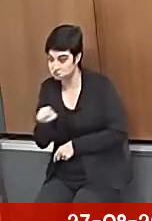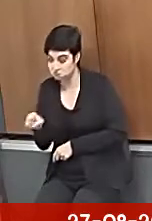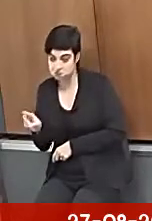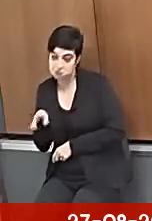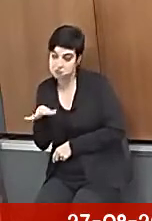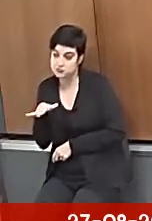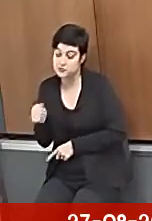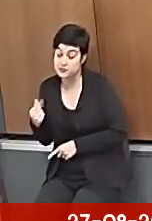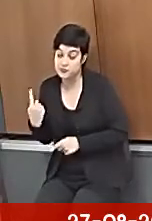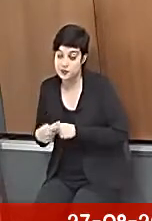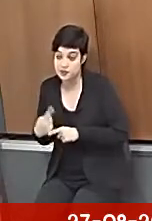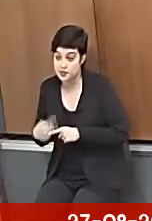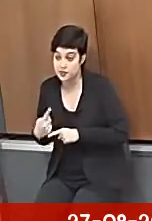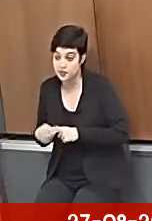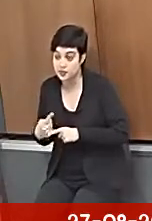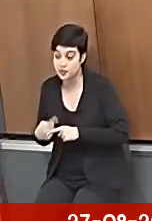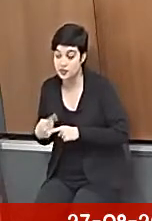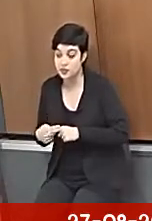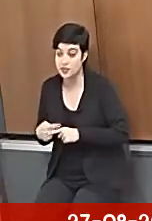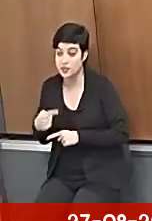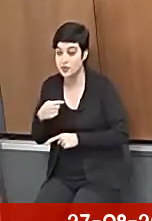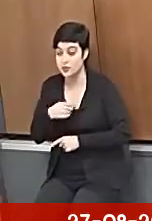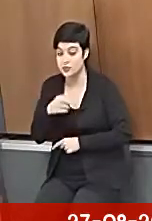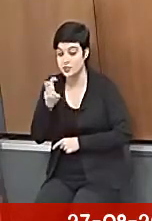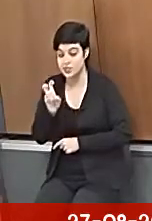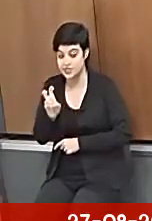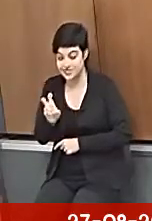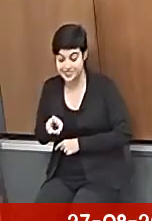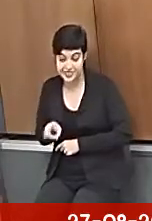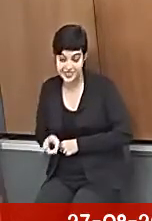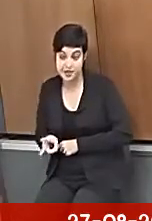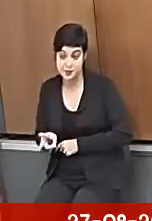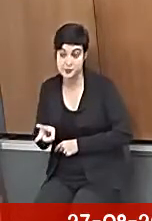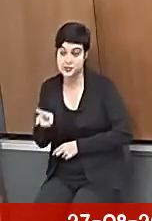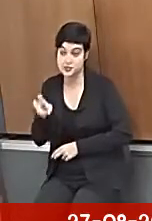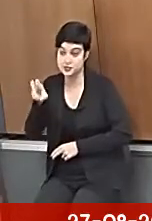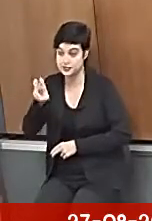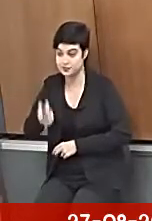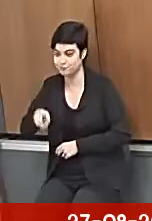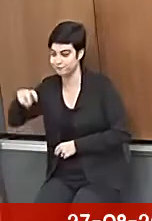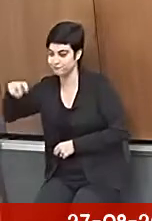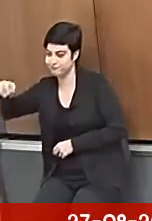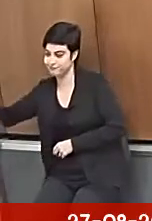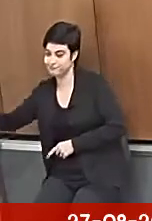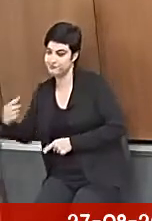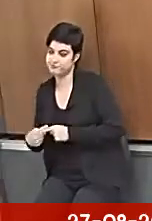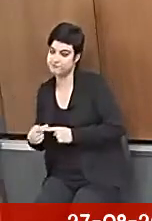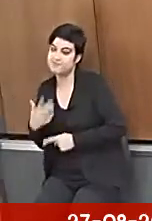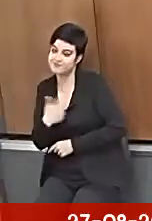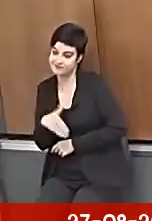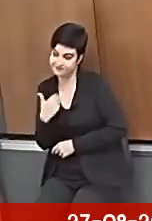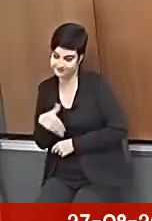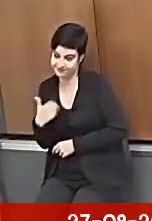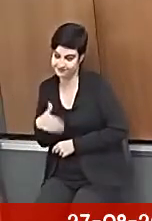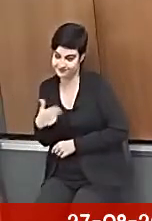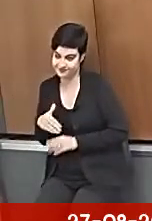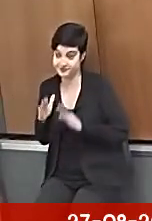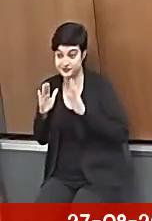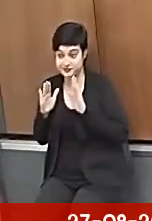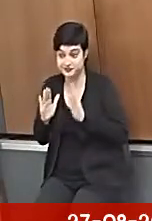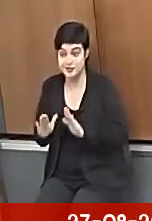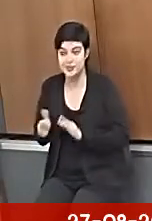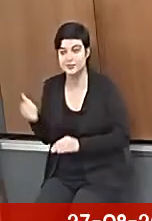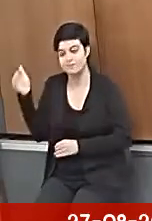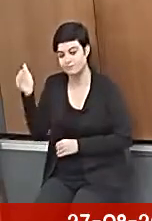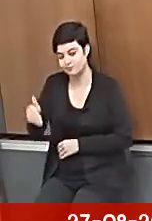aqui porque sempre do lado contrário do estádio é do outro lado do estádio mas só um freqüente do